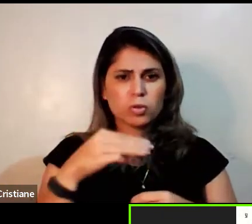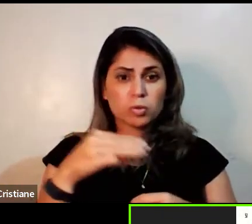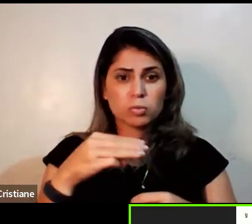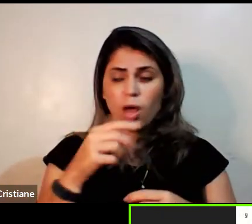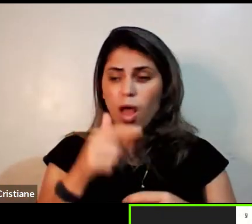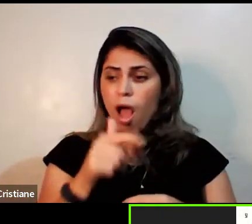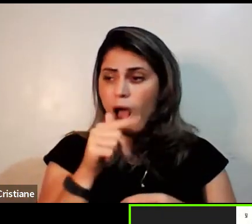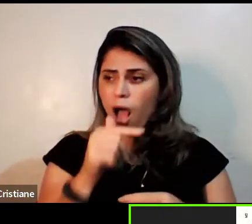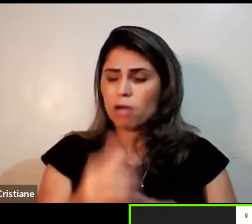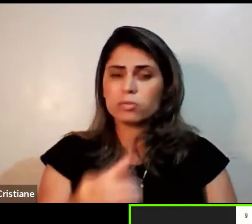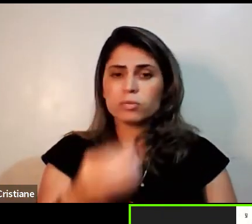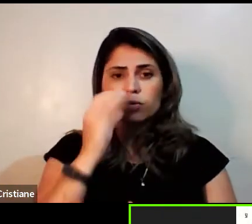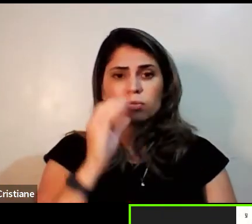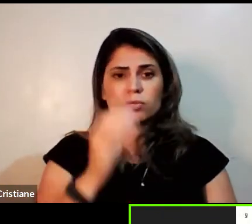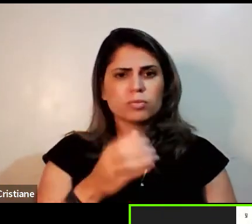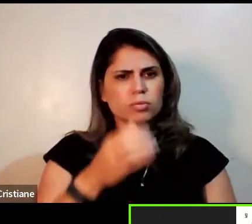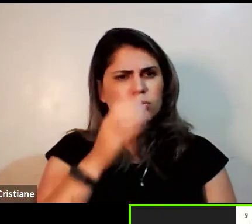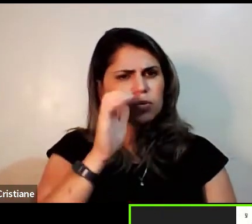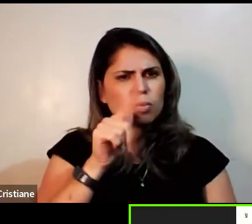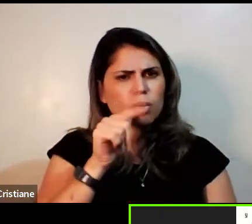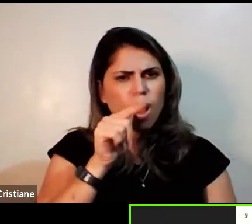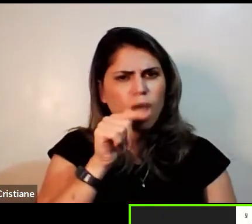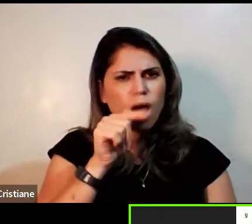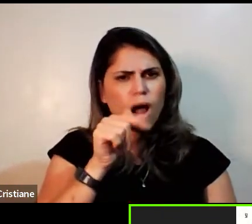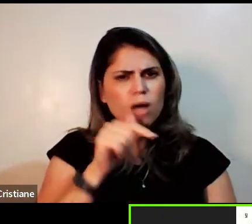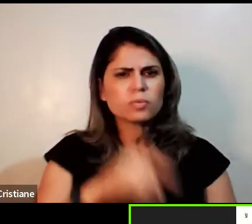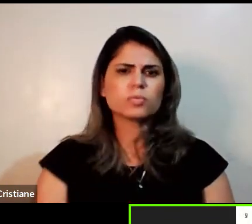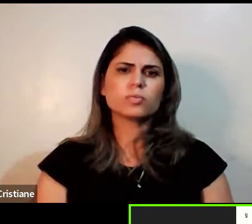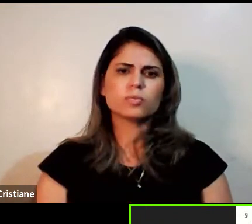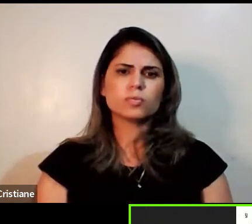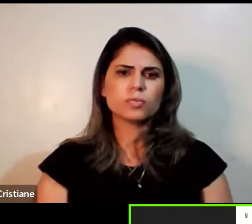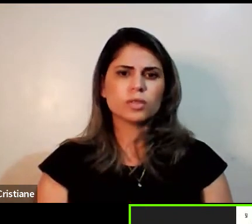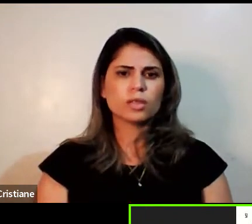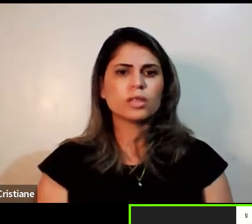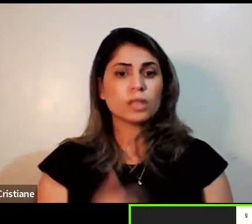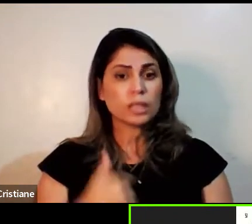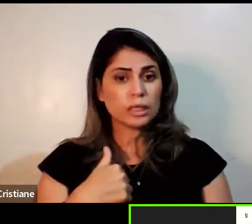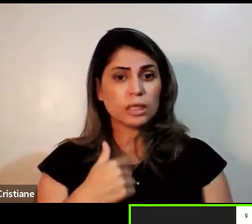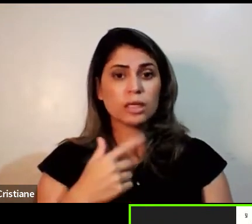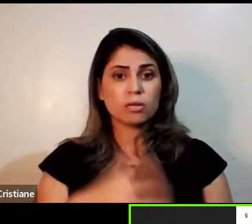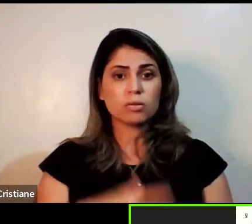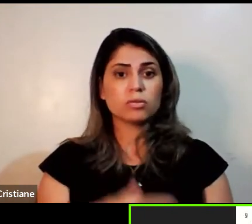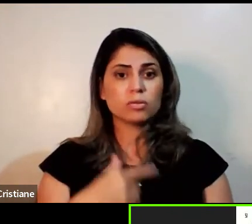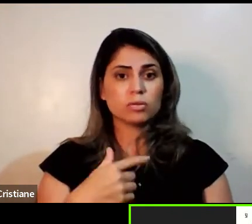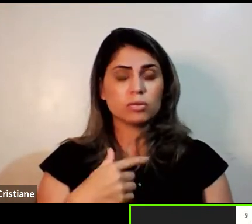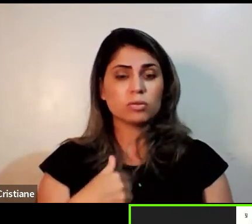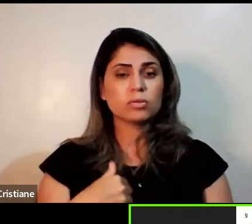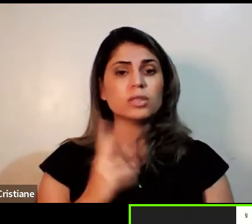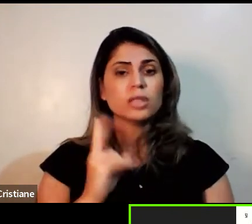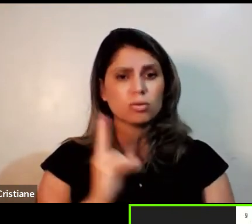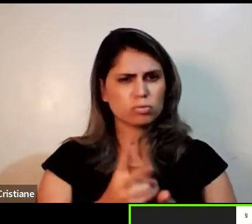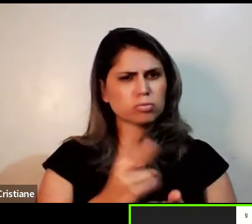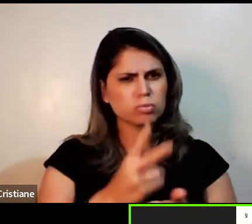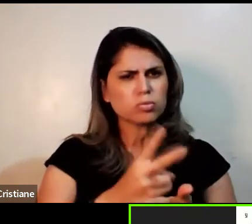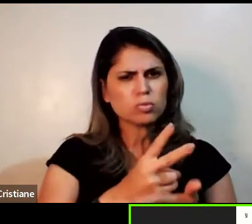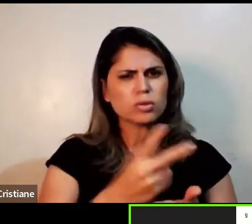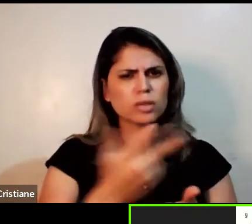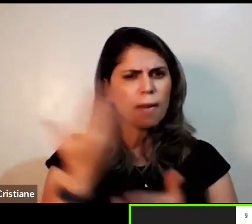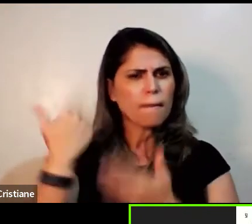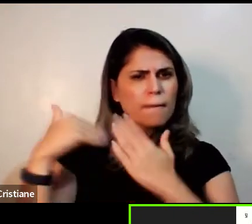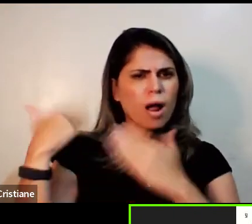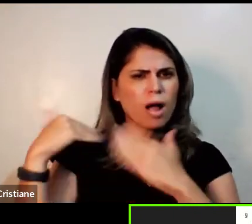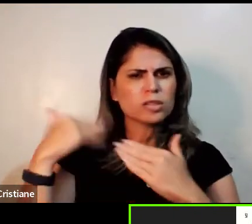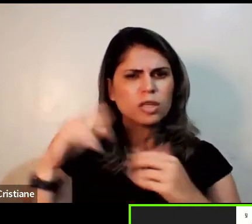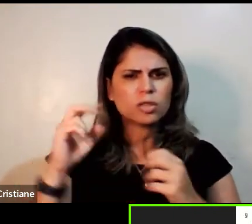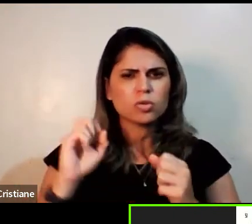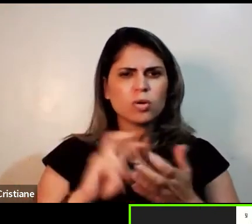beber. E aí no dia eu tinha dado, eu esqueci de mencionar que eu dava convulsões, né? E fui algumas